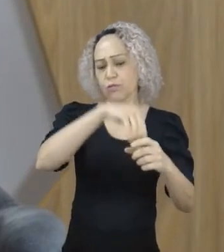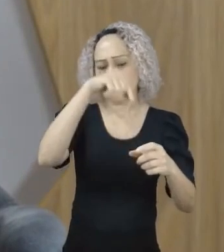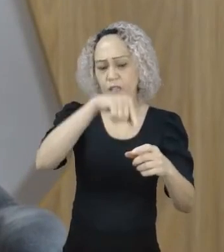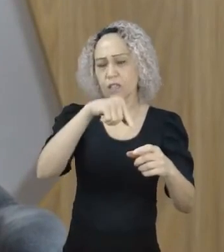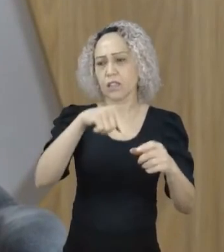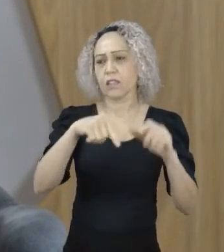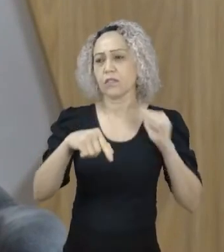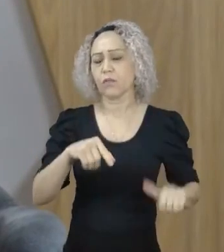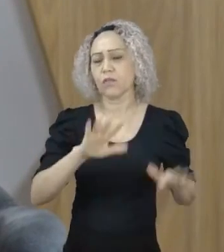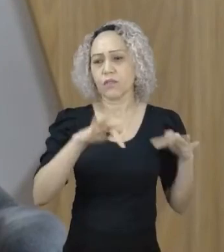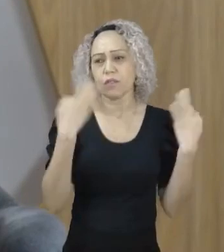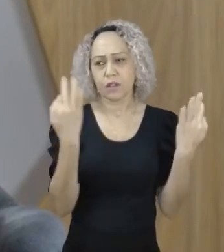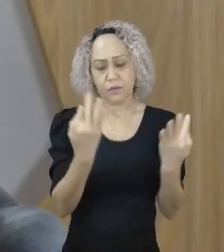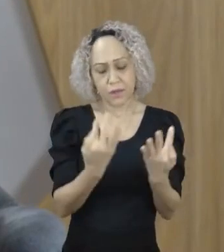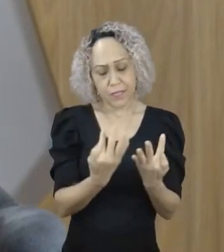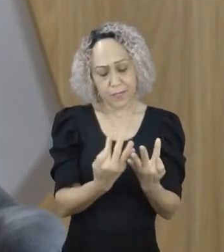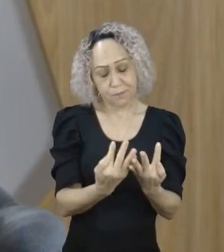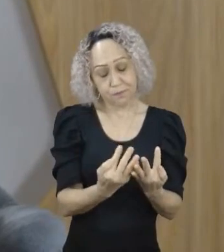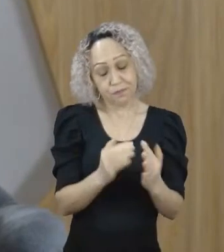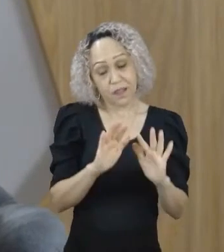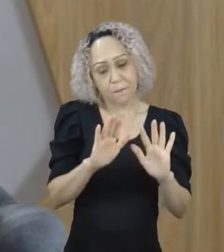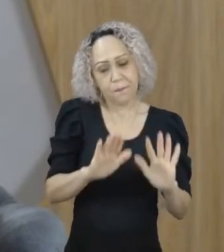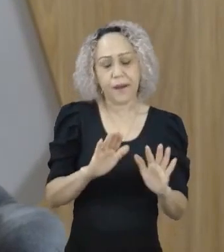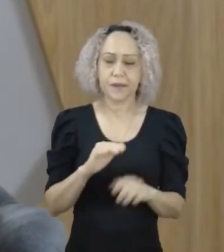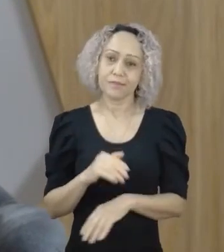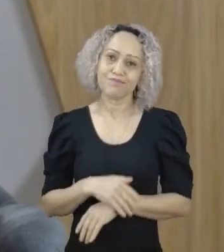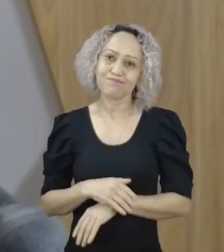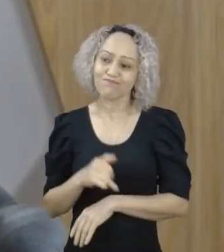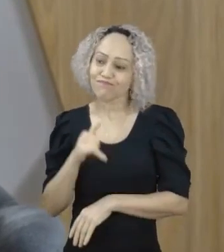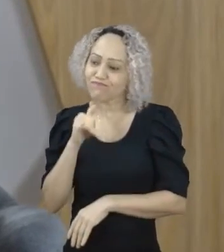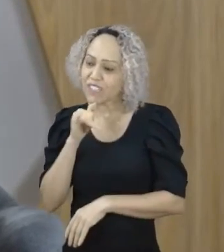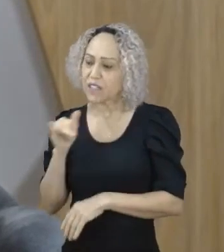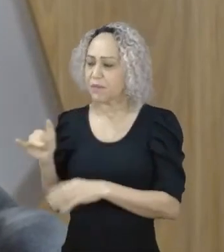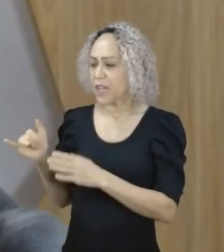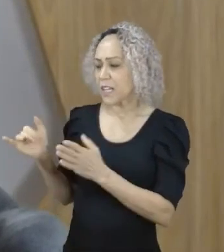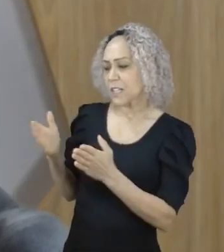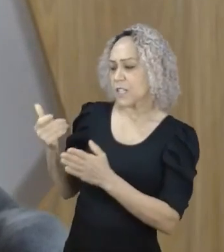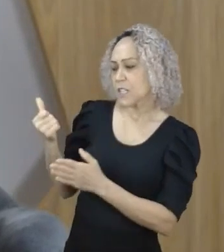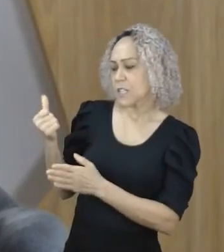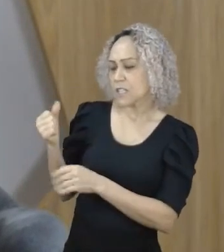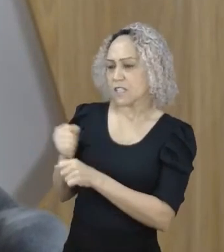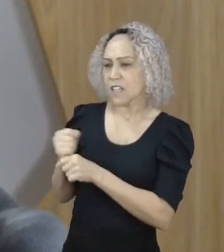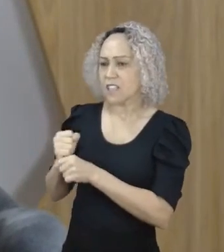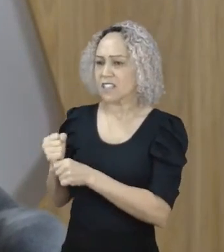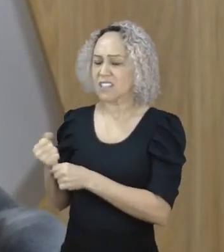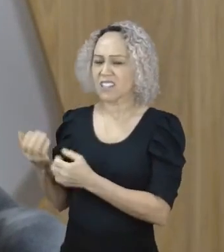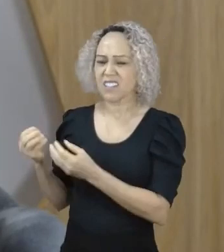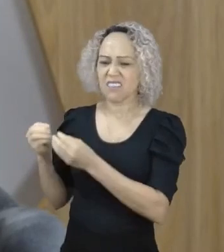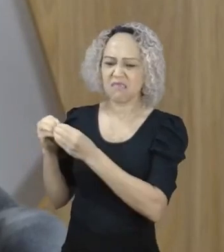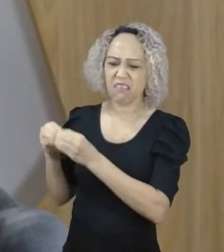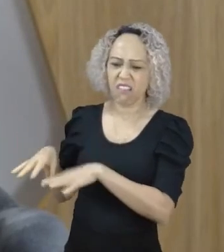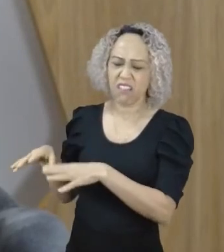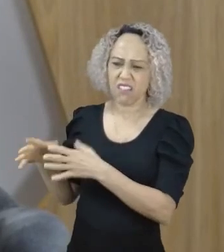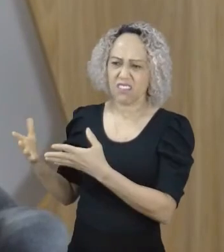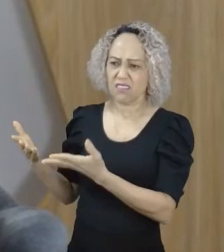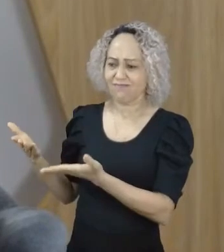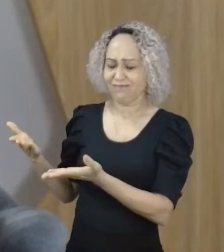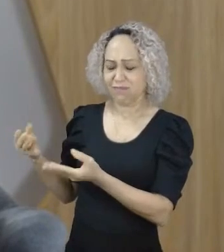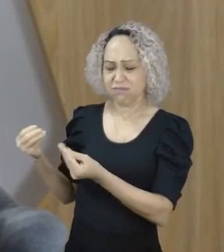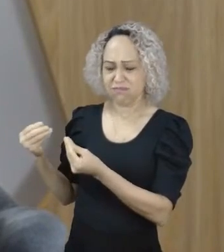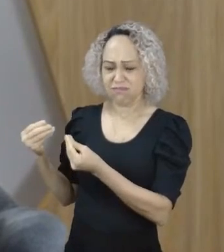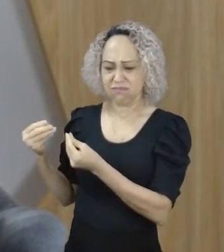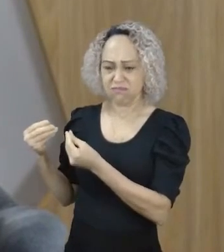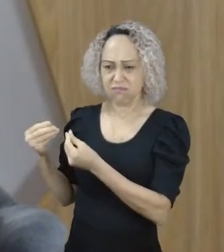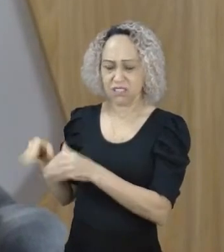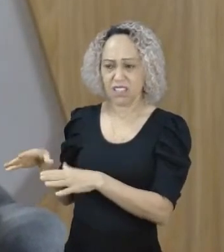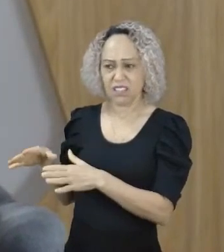de confiança, vai levar um tempo para construir novamente os patamares que nós alcançamos no passado,